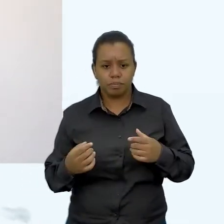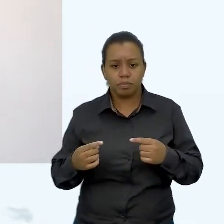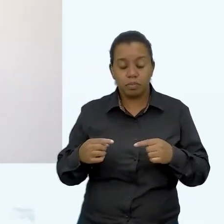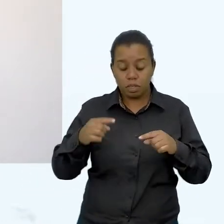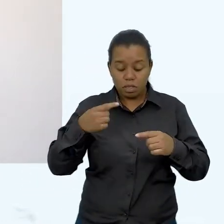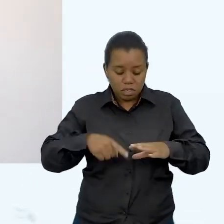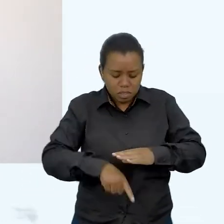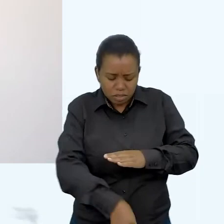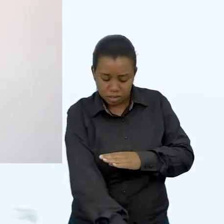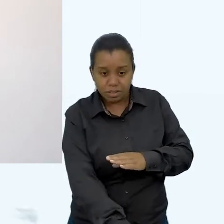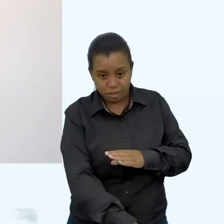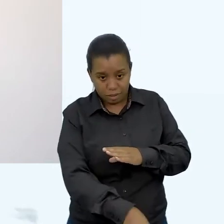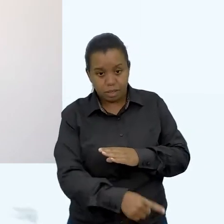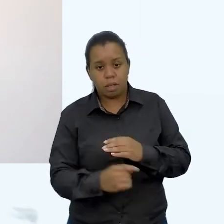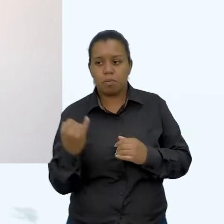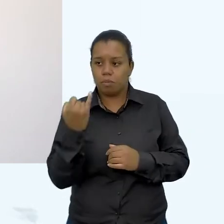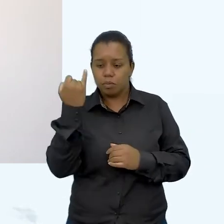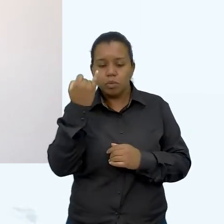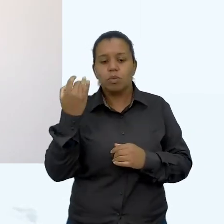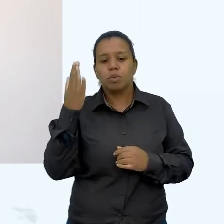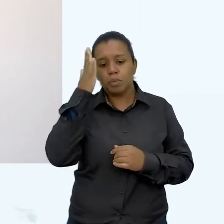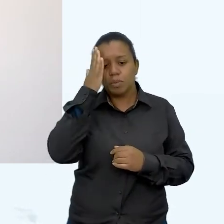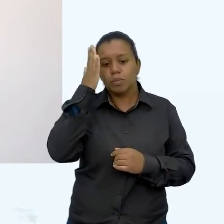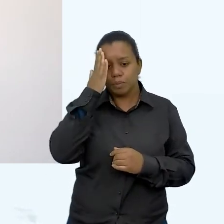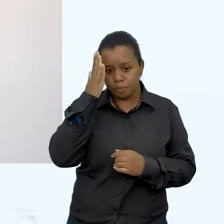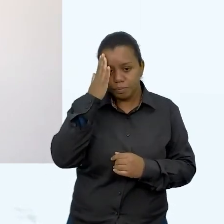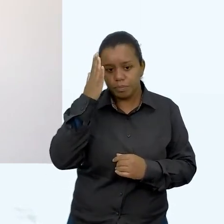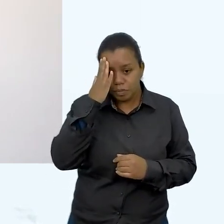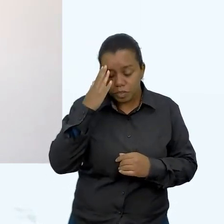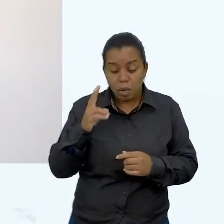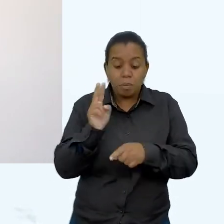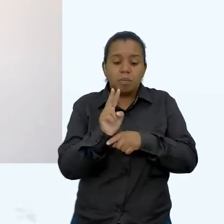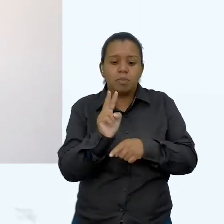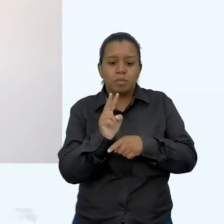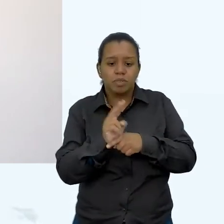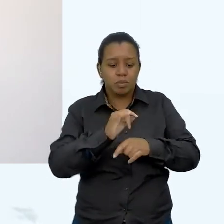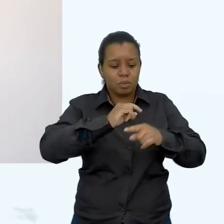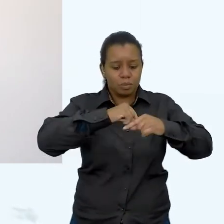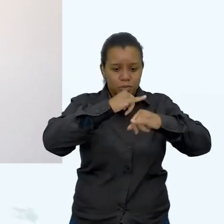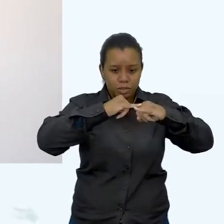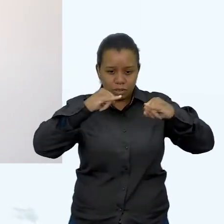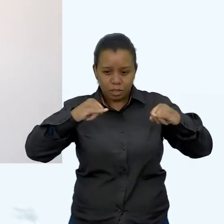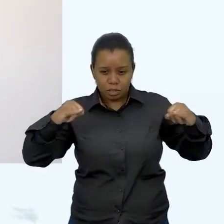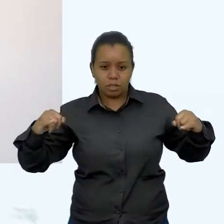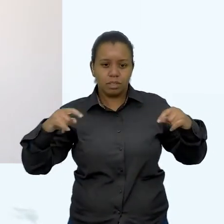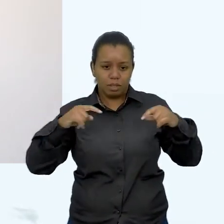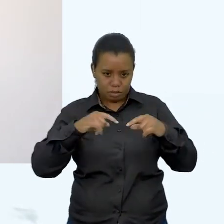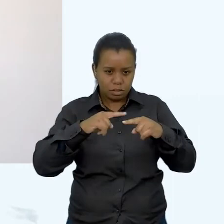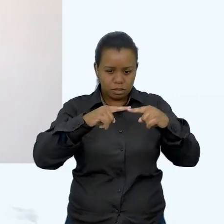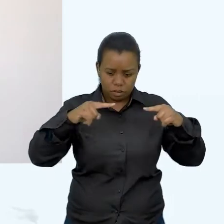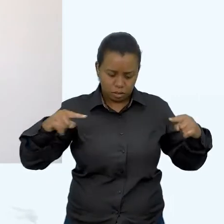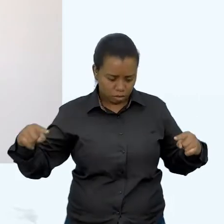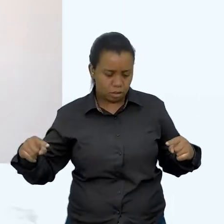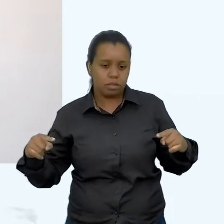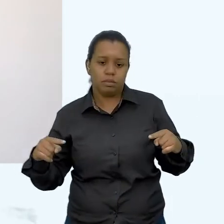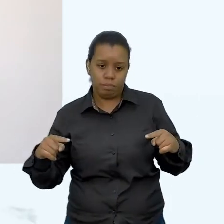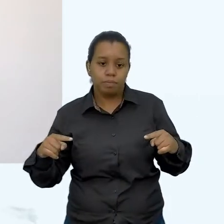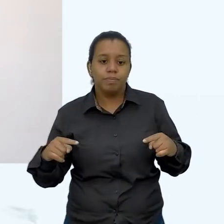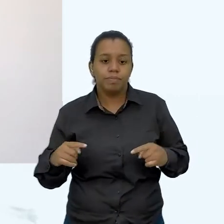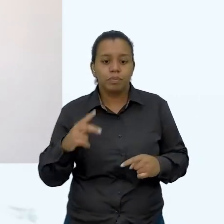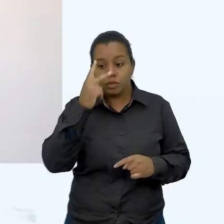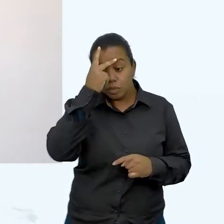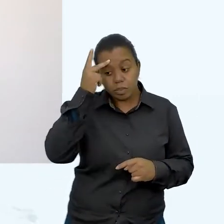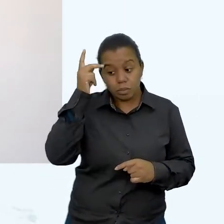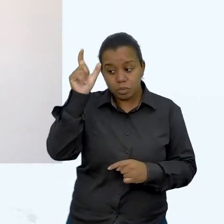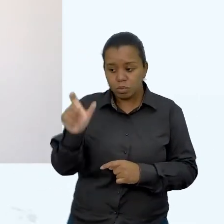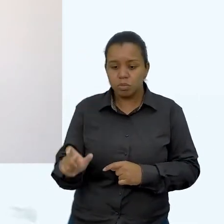sistema de aterramento, pessoal, ele faz uma proteção para a instalação e para as pessoas que estão ali. A partir do momento que eu tenho um